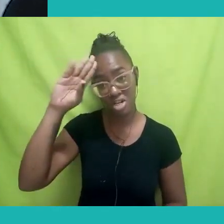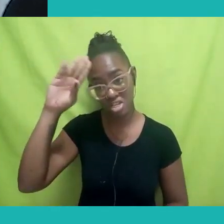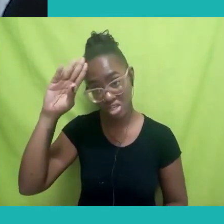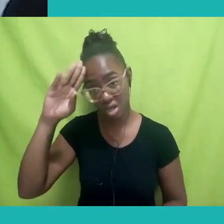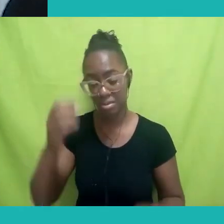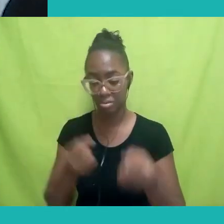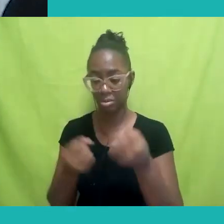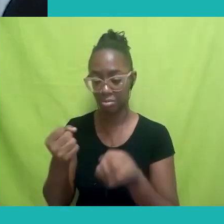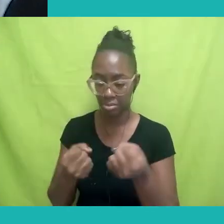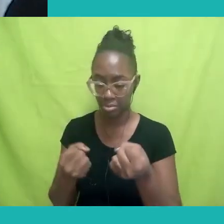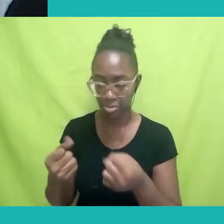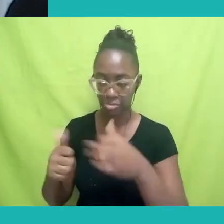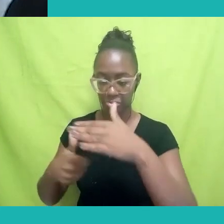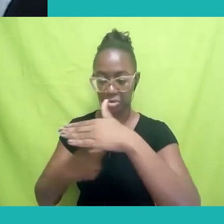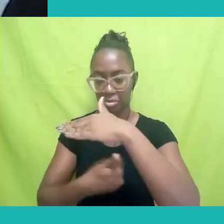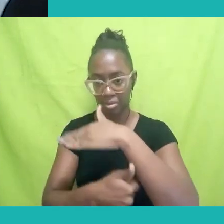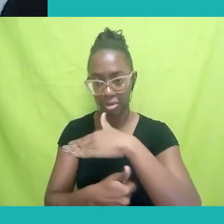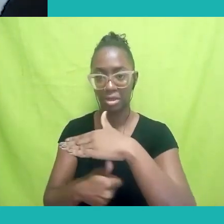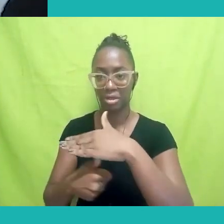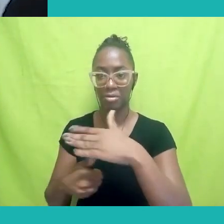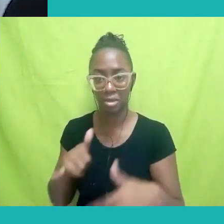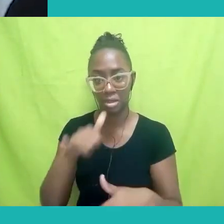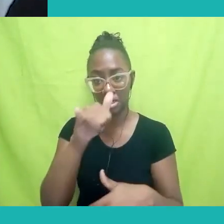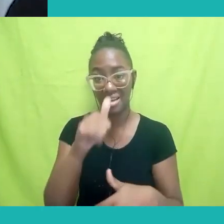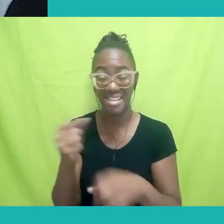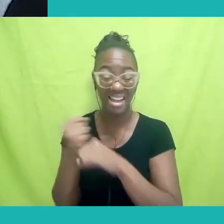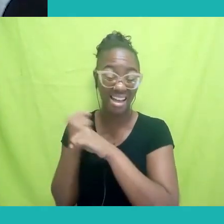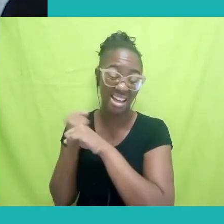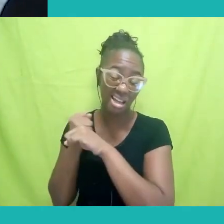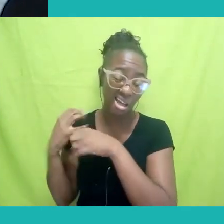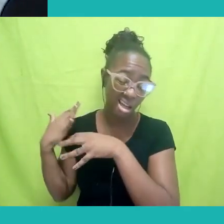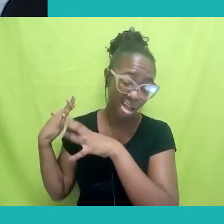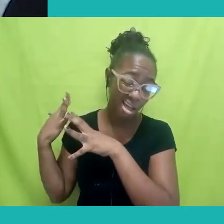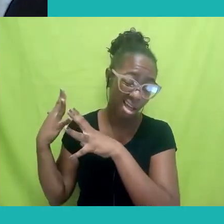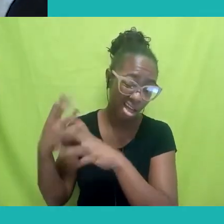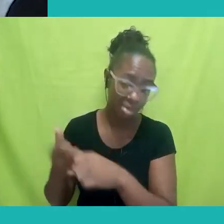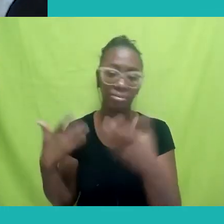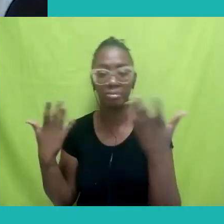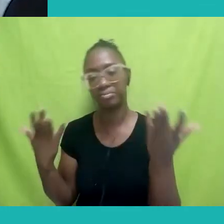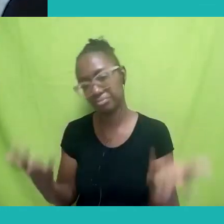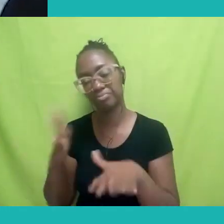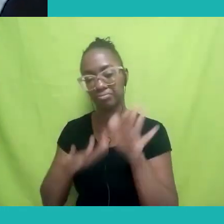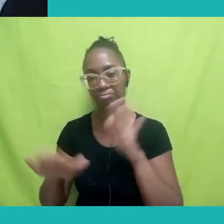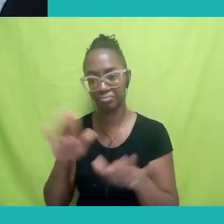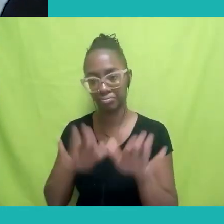para tripular um submarino, isso leva anos, né? Leva décadas. Então, temos que ter muito cuidado em